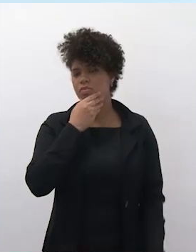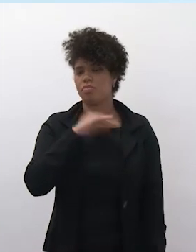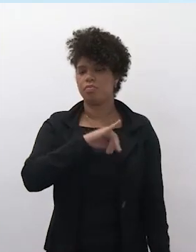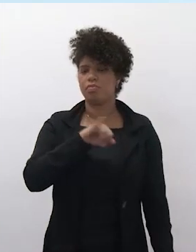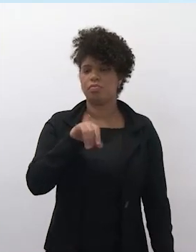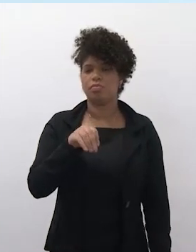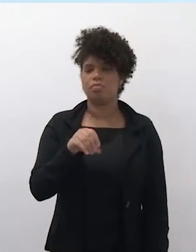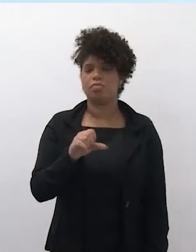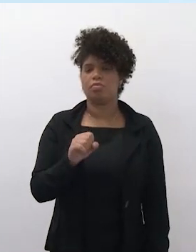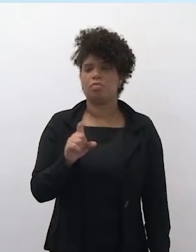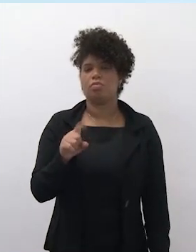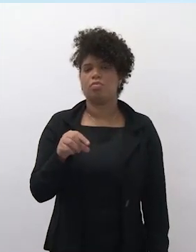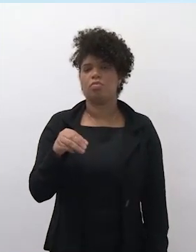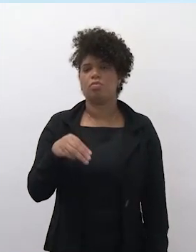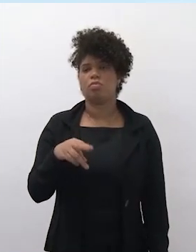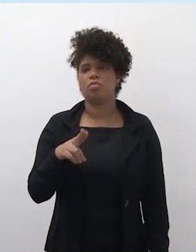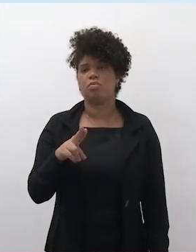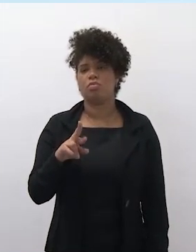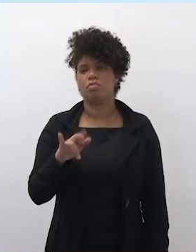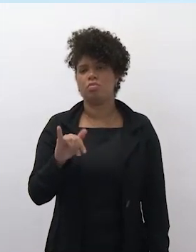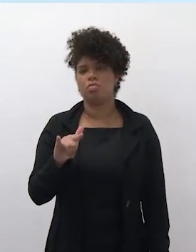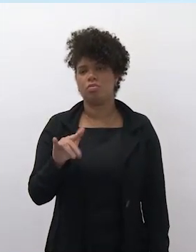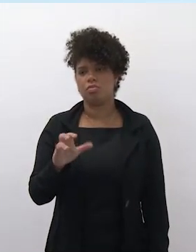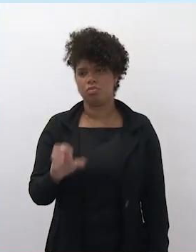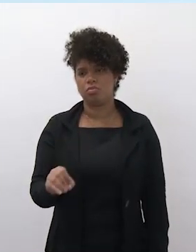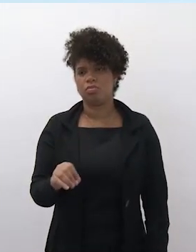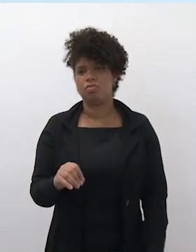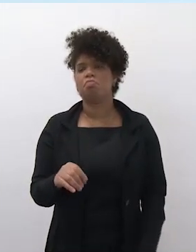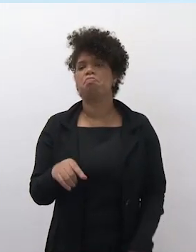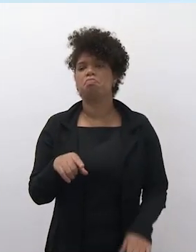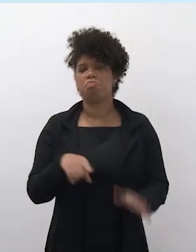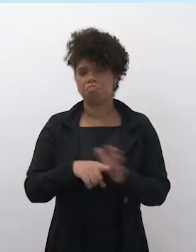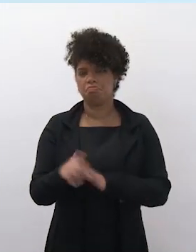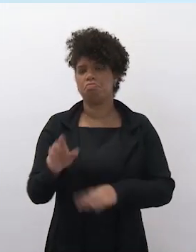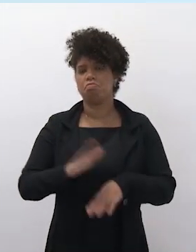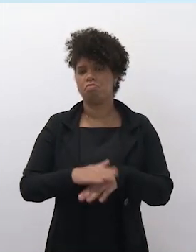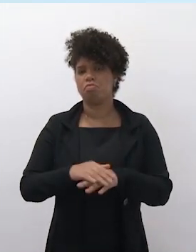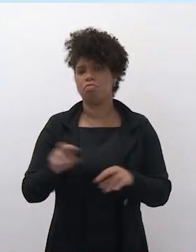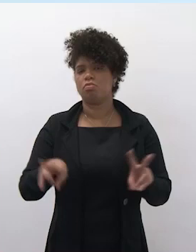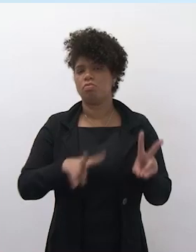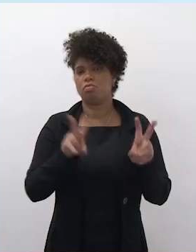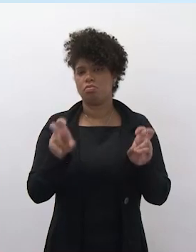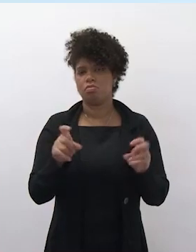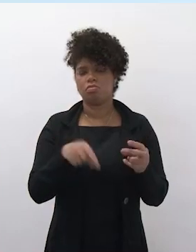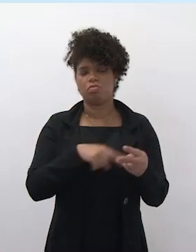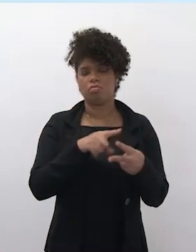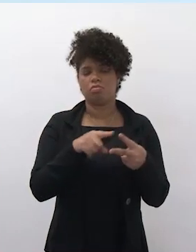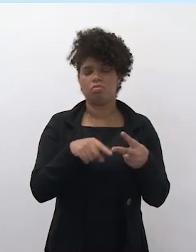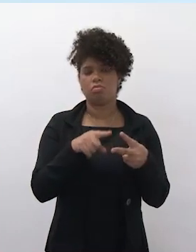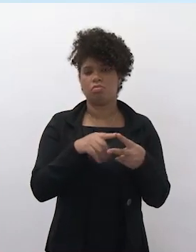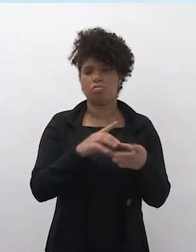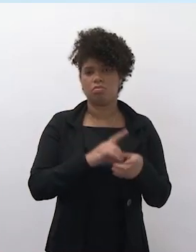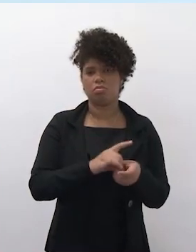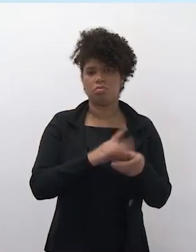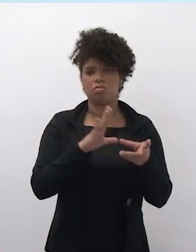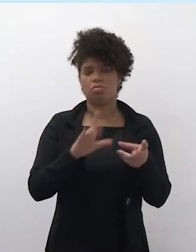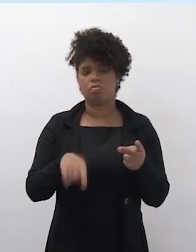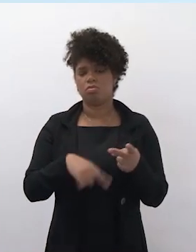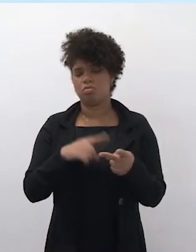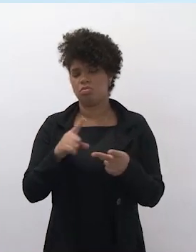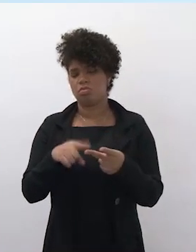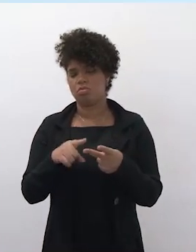Carvalho fez, que é como nós chegamos aqui a respeito da cidadania e da democracia, essa pergunta ela